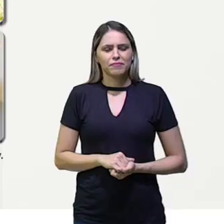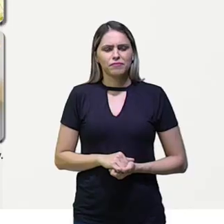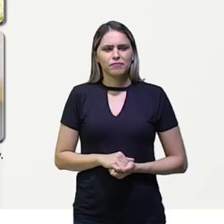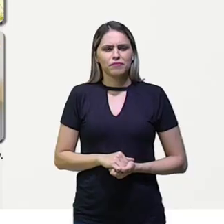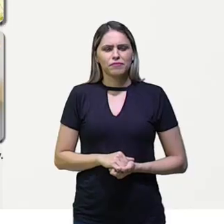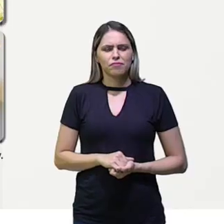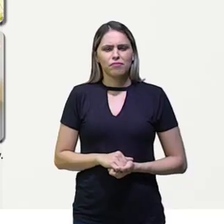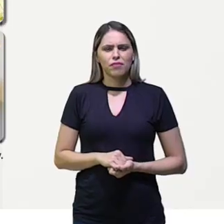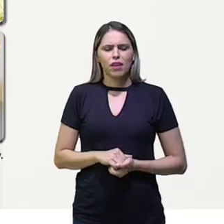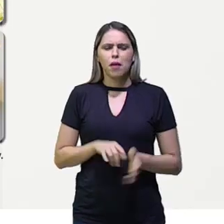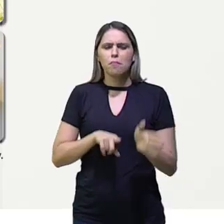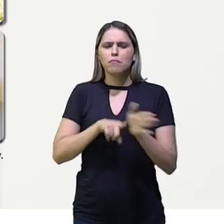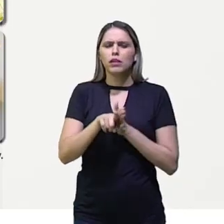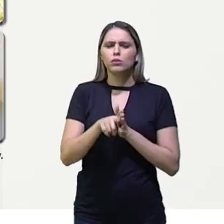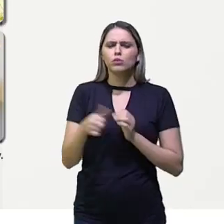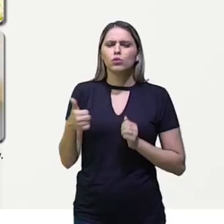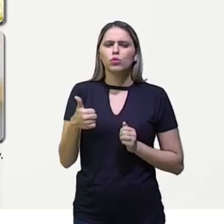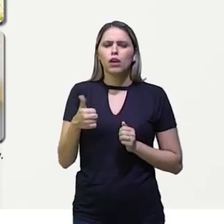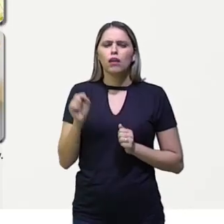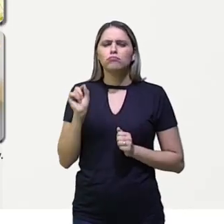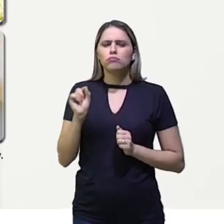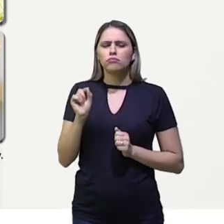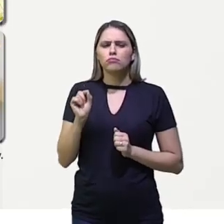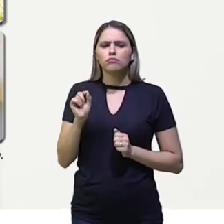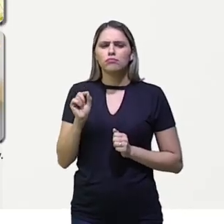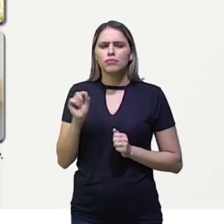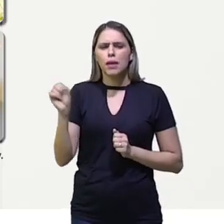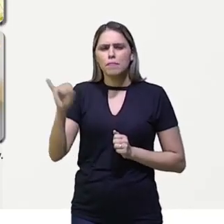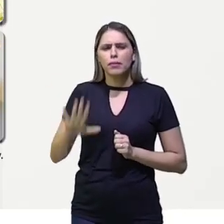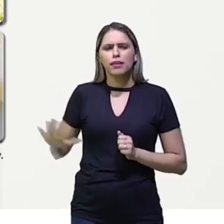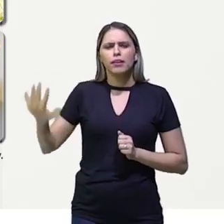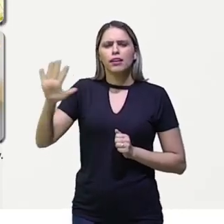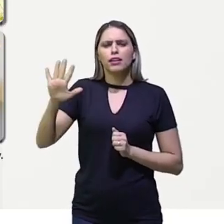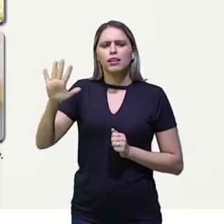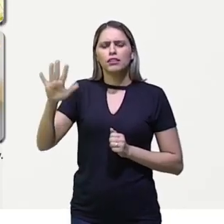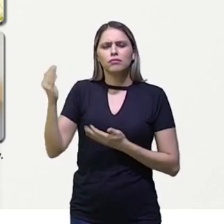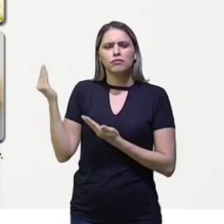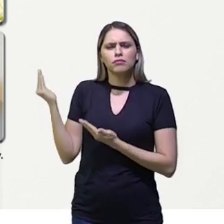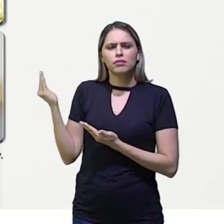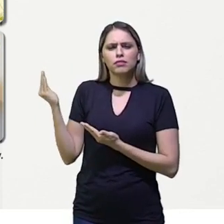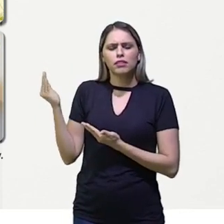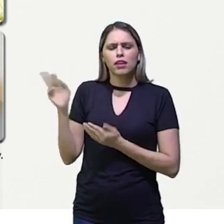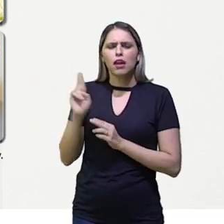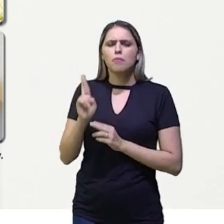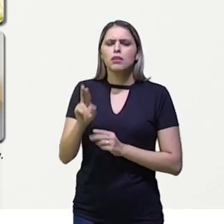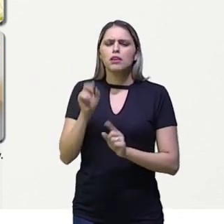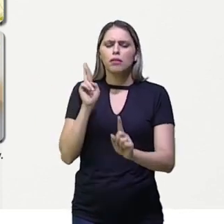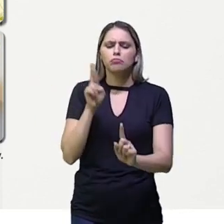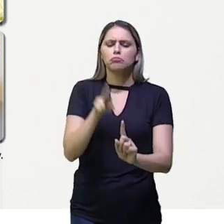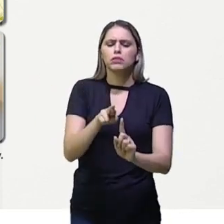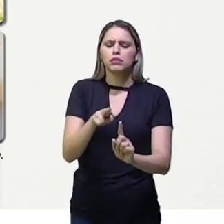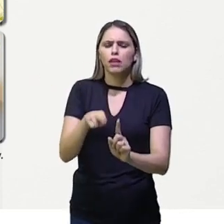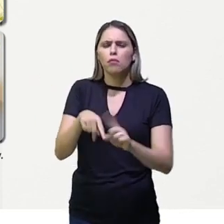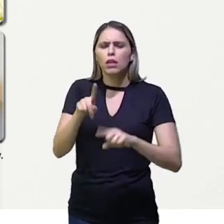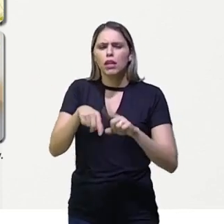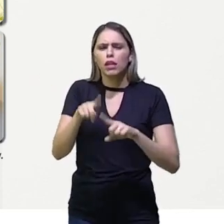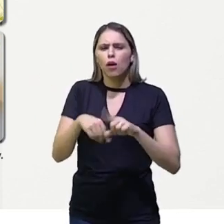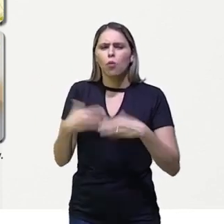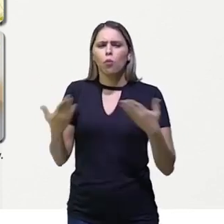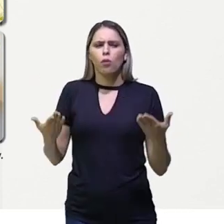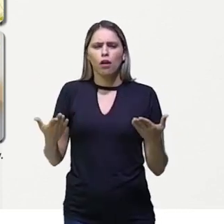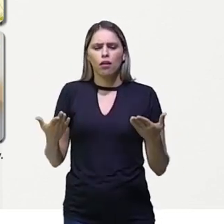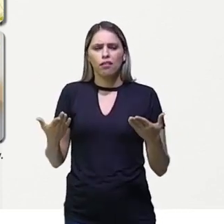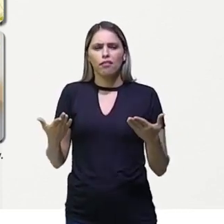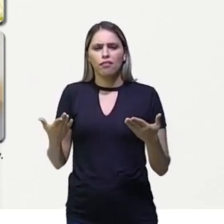A primeira pergunta diz: a imagem abaixo representa quais instrumentos de